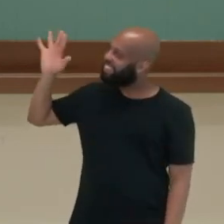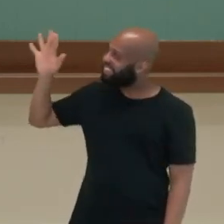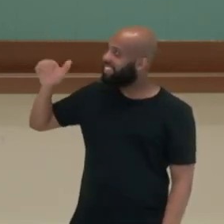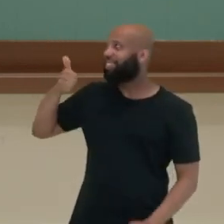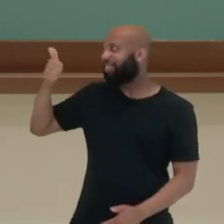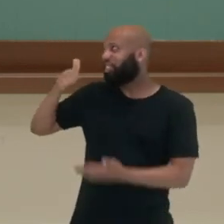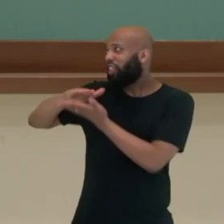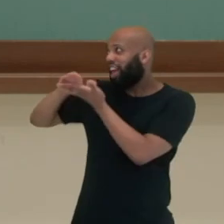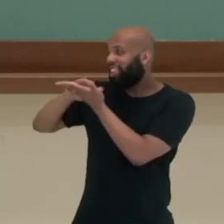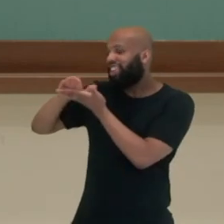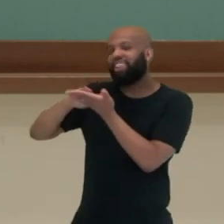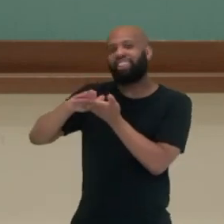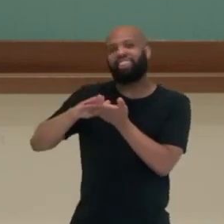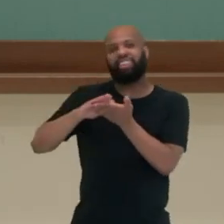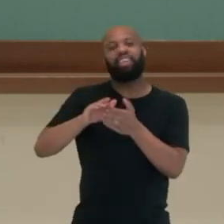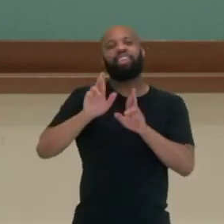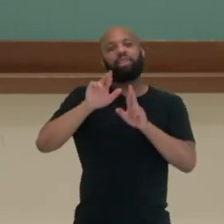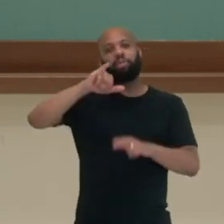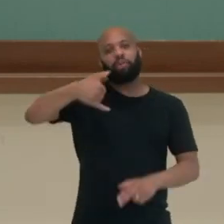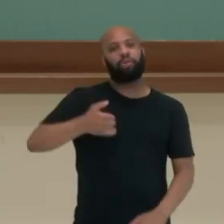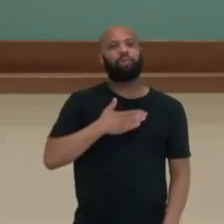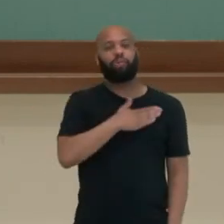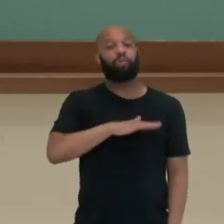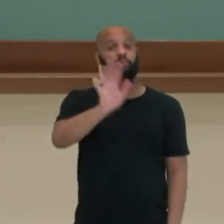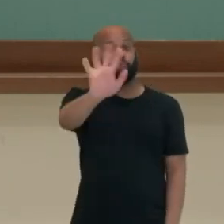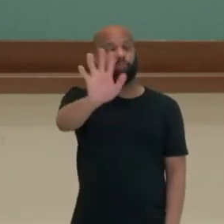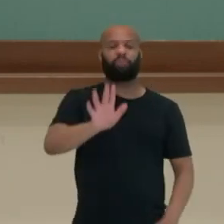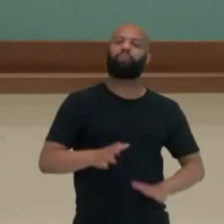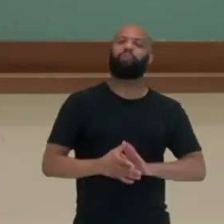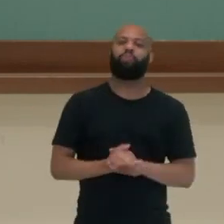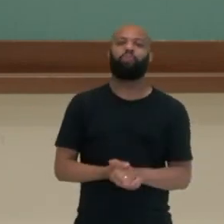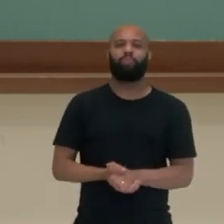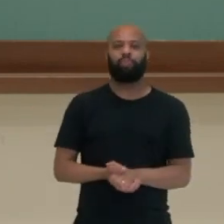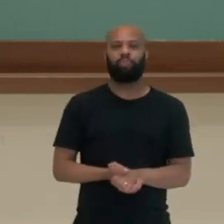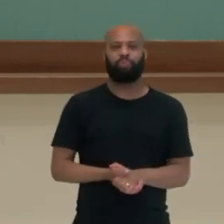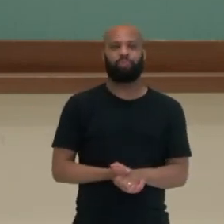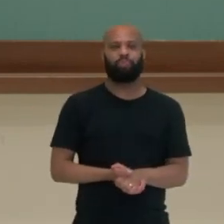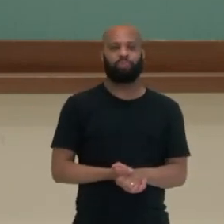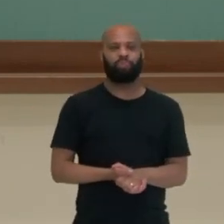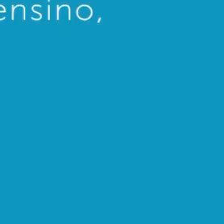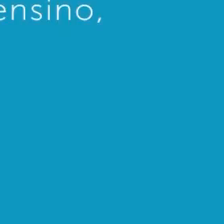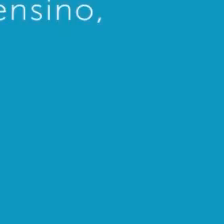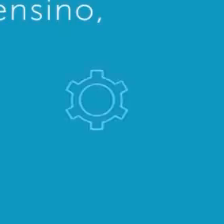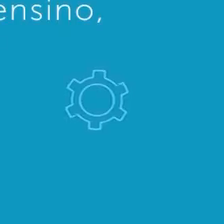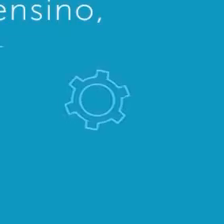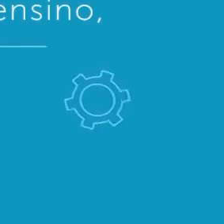muito obrigada, Natan. Espero que vocês tenham gostado. Até a próxima. Tchau, tchau.